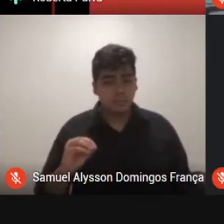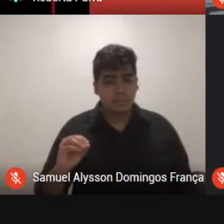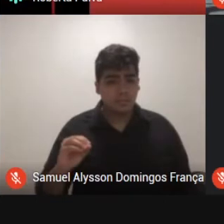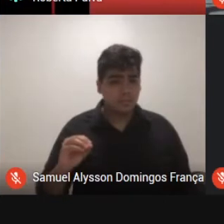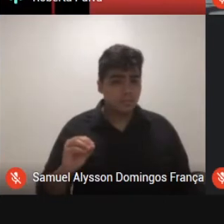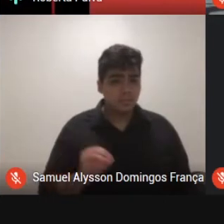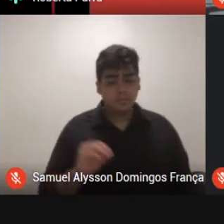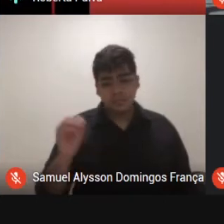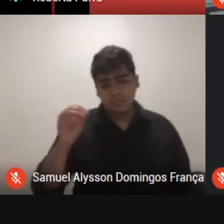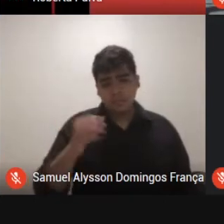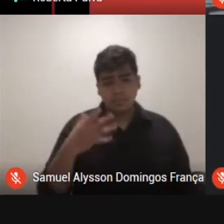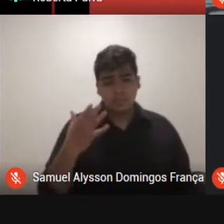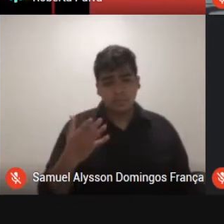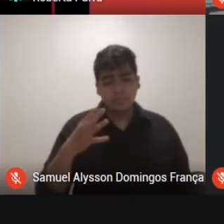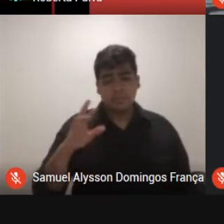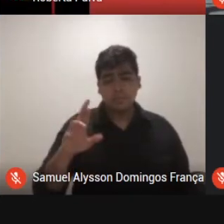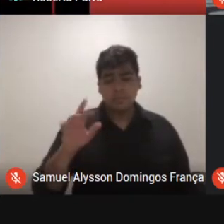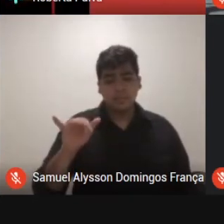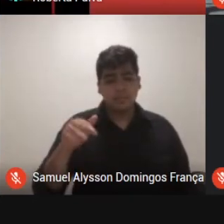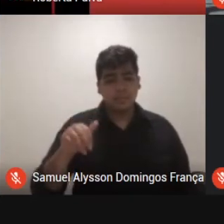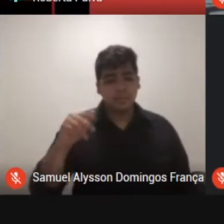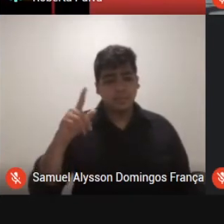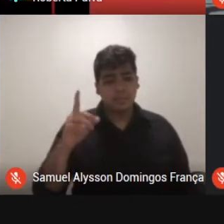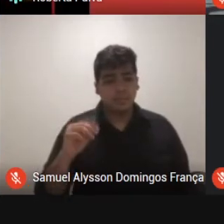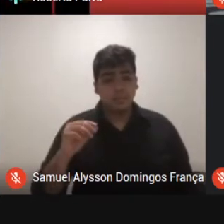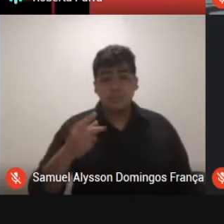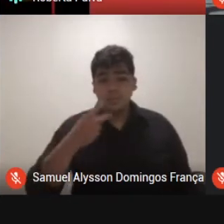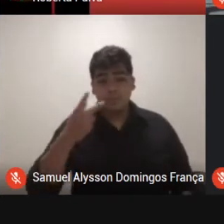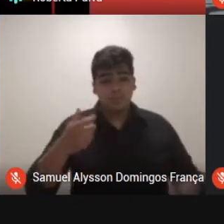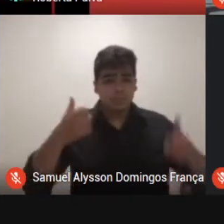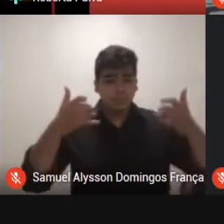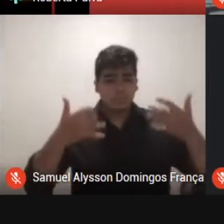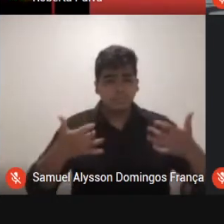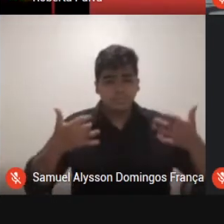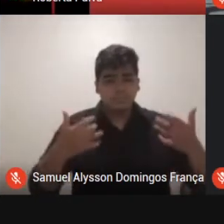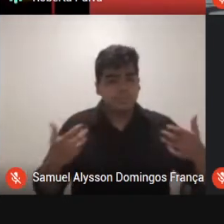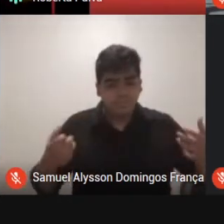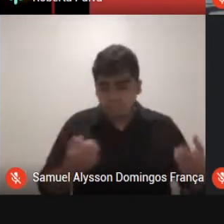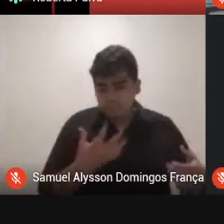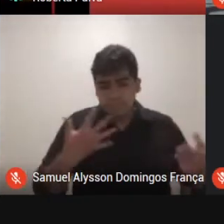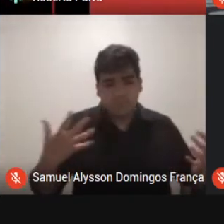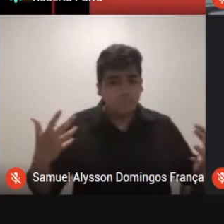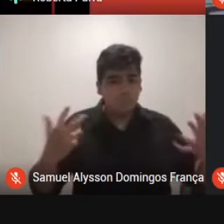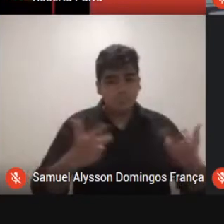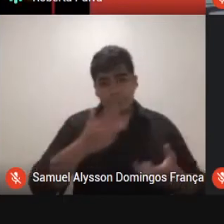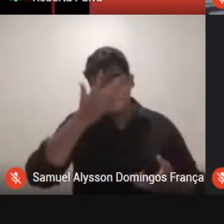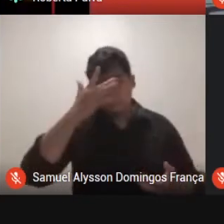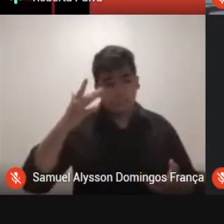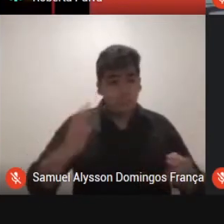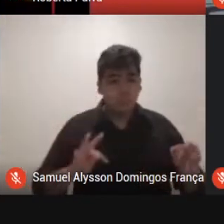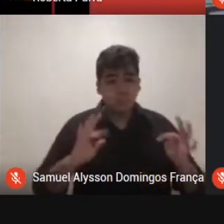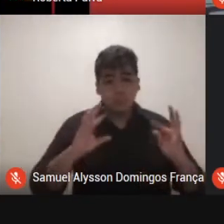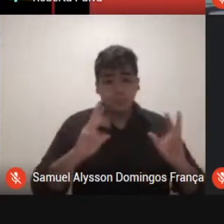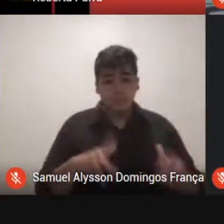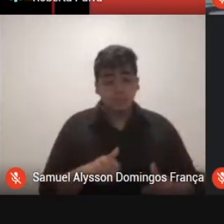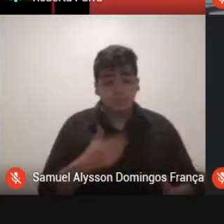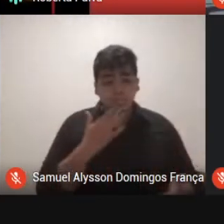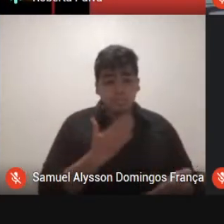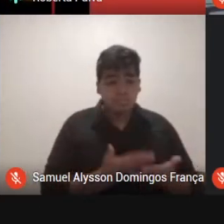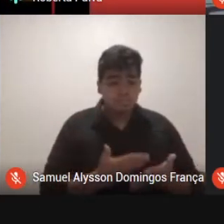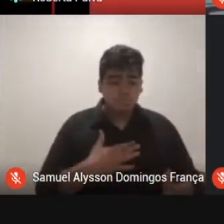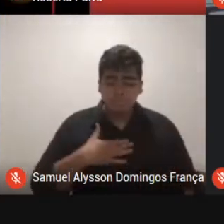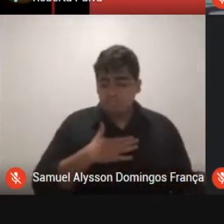falou, apresentou maravilhosamente bem essa ferramenta ontem, encantou várias pessoas. Todos nós somos encantados com o auge, gente. É uma